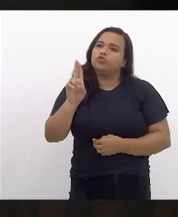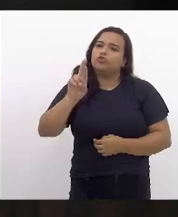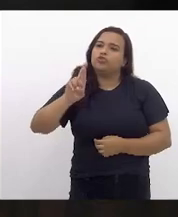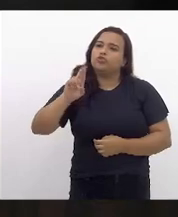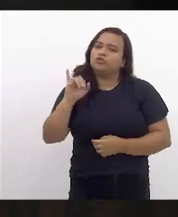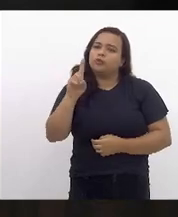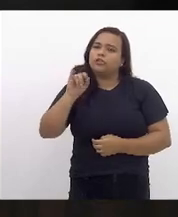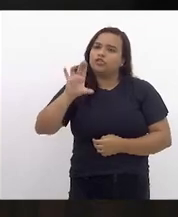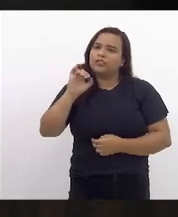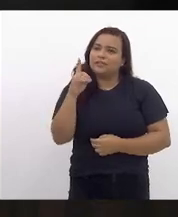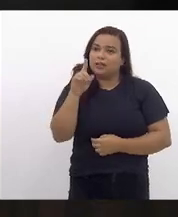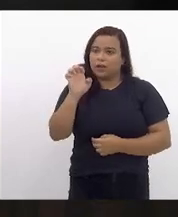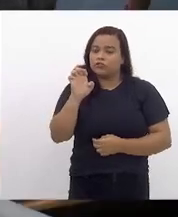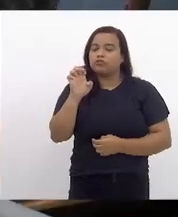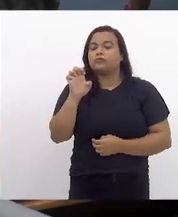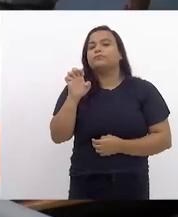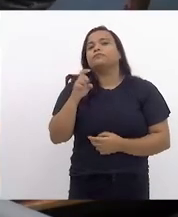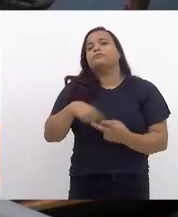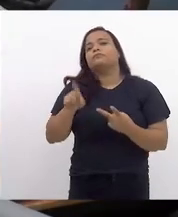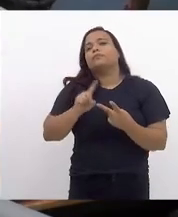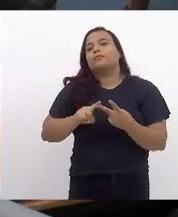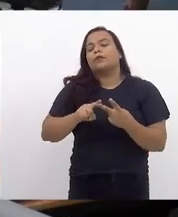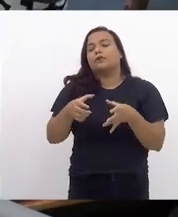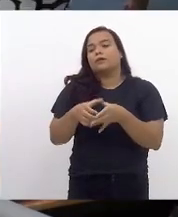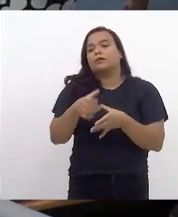de Saúde, deputada Marta Rocha.